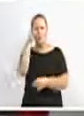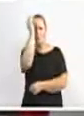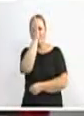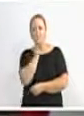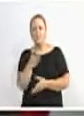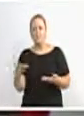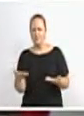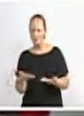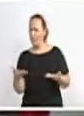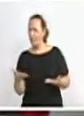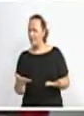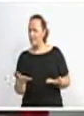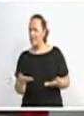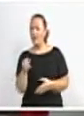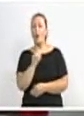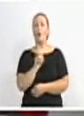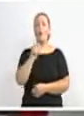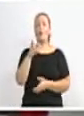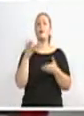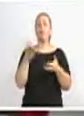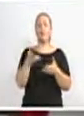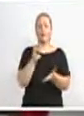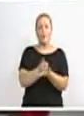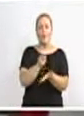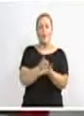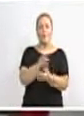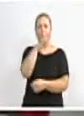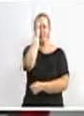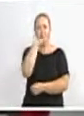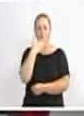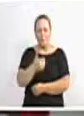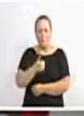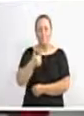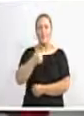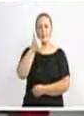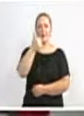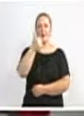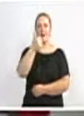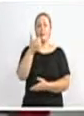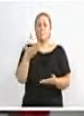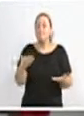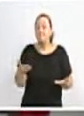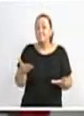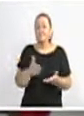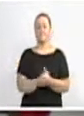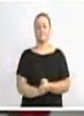fazendo com que o Brasil ande daqui para melhor? Tem que se respeitar o povo brasileiro e quem o